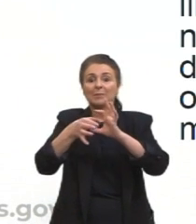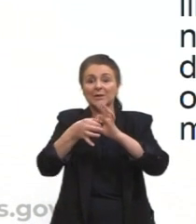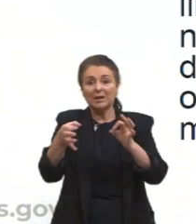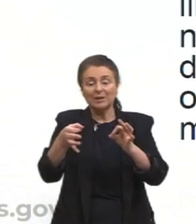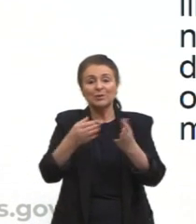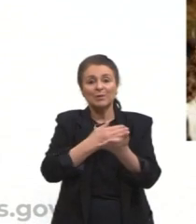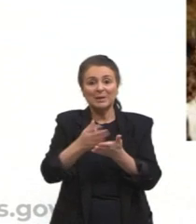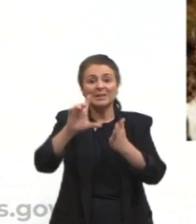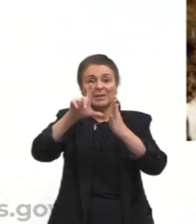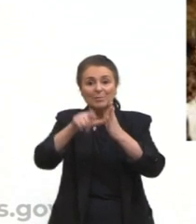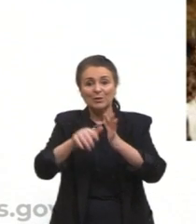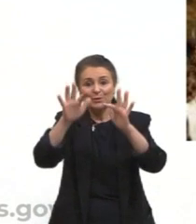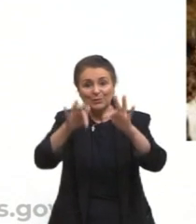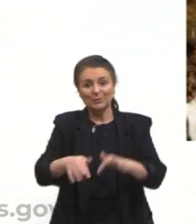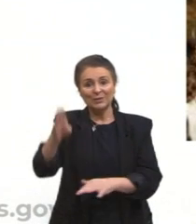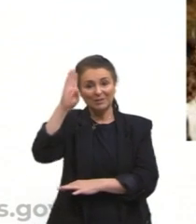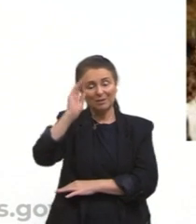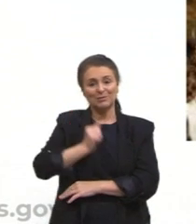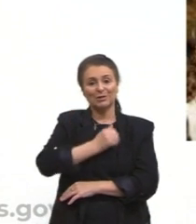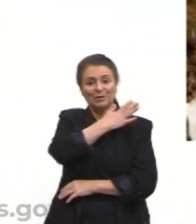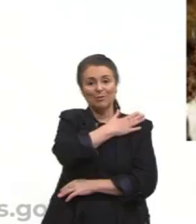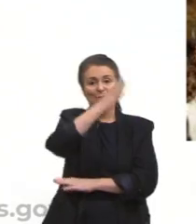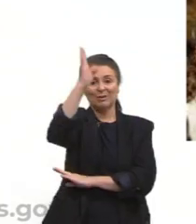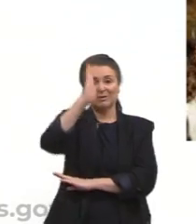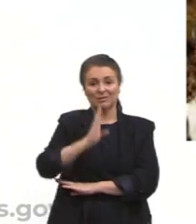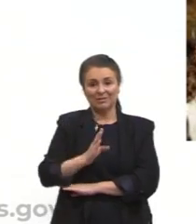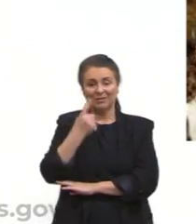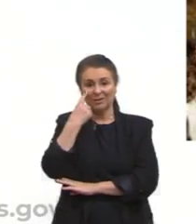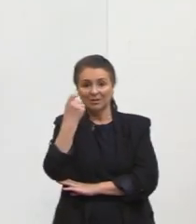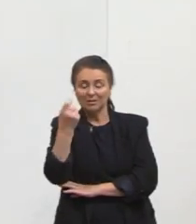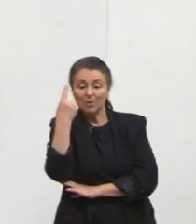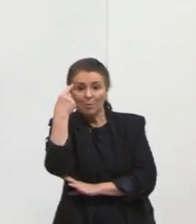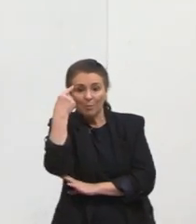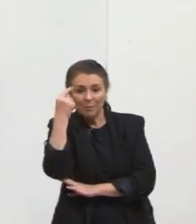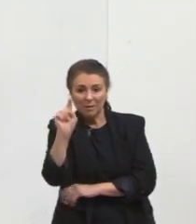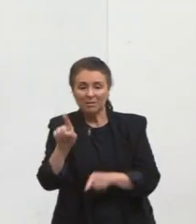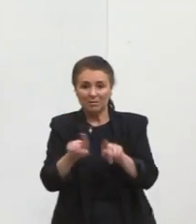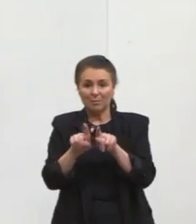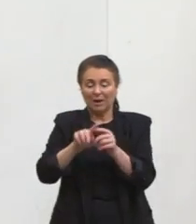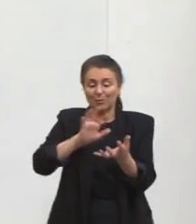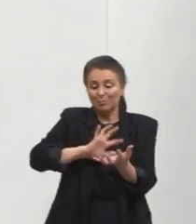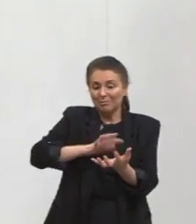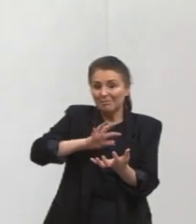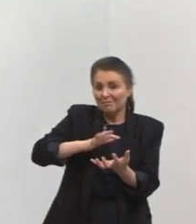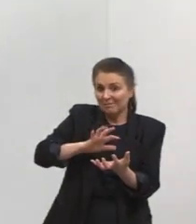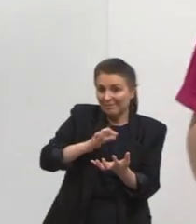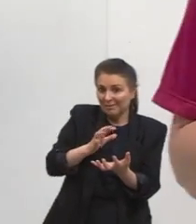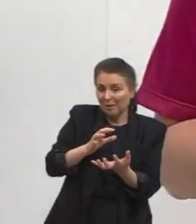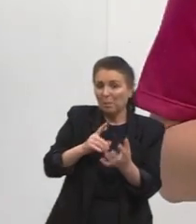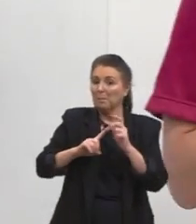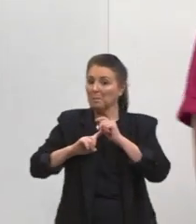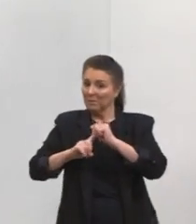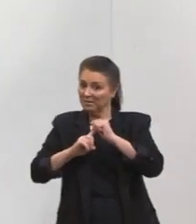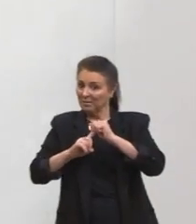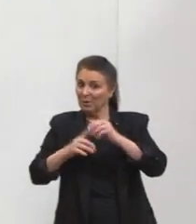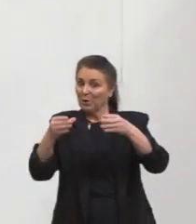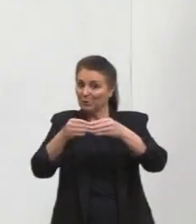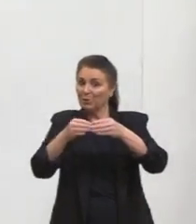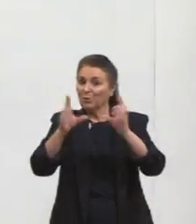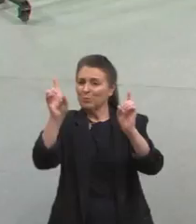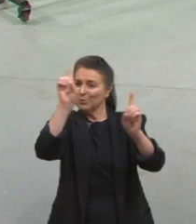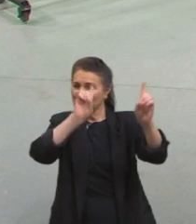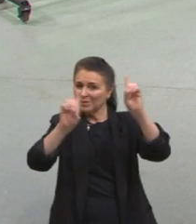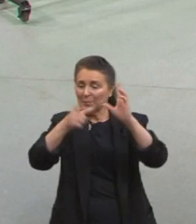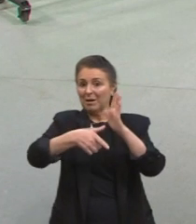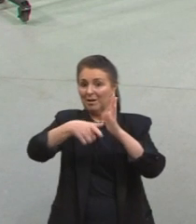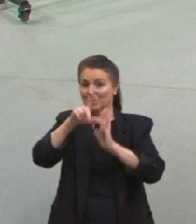ditadura interessante pensar que esse esses sambas enredo né Sempre quando o Lucas colocou para